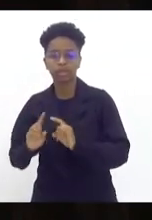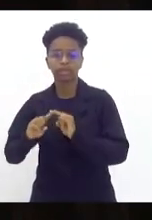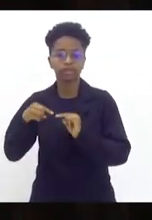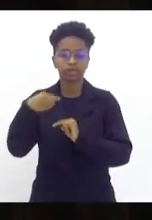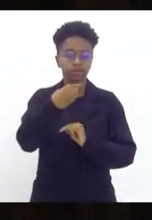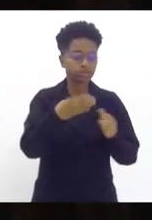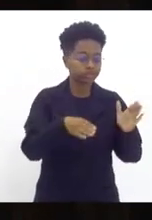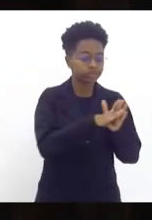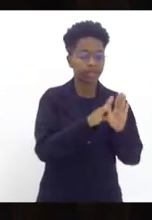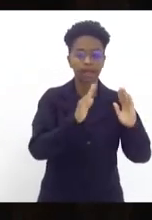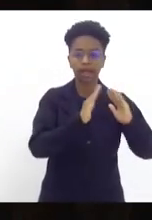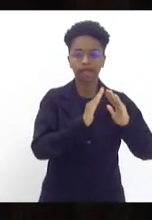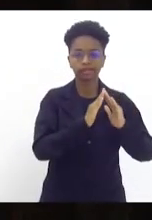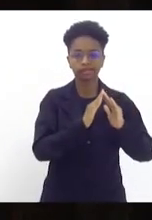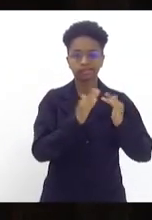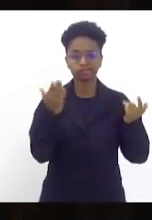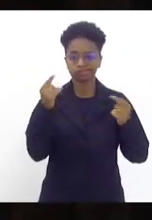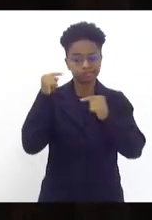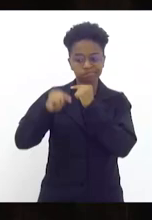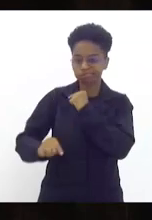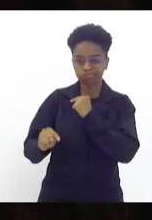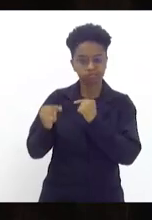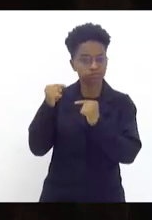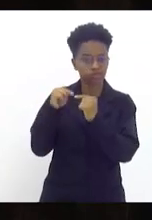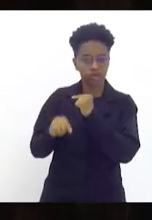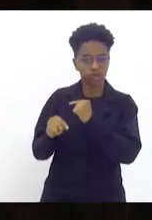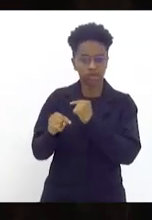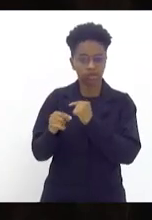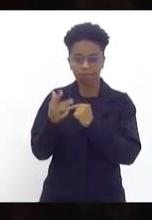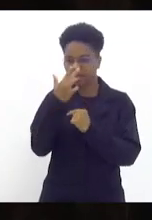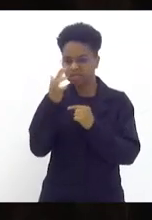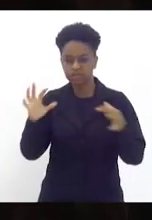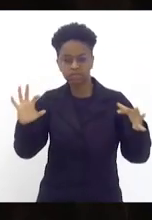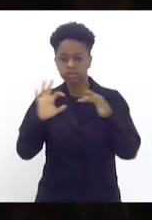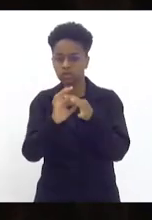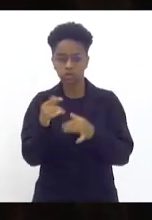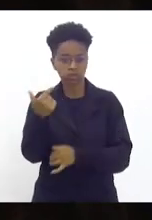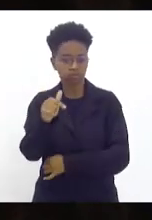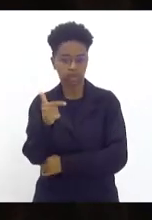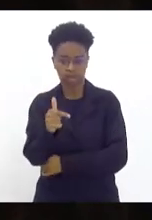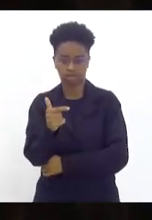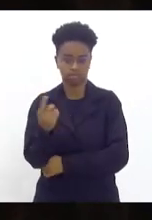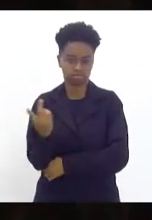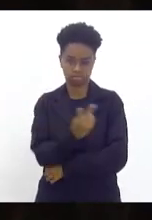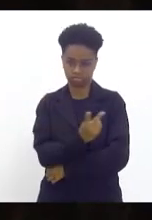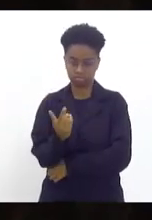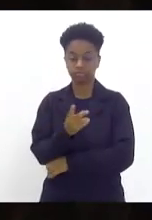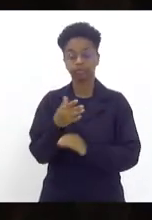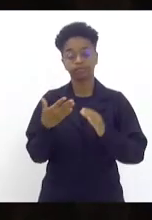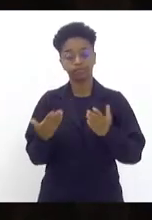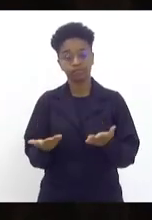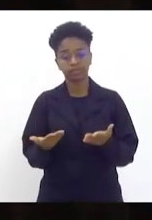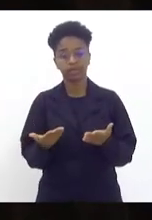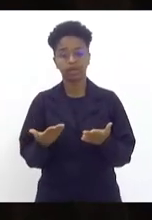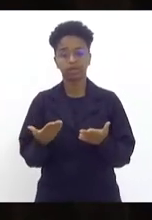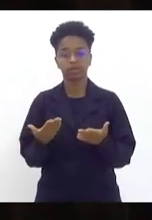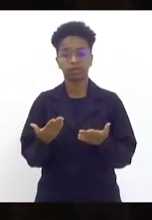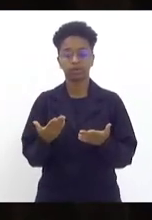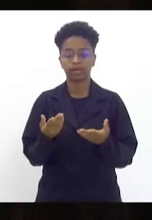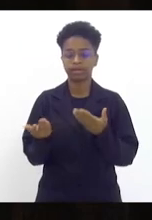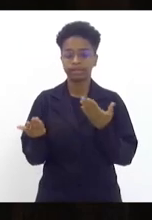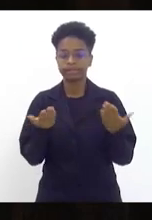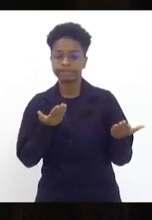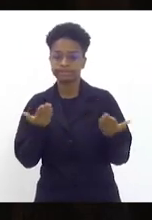na família, e não consegue assimilar, não consegue ligar aquelas duas realidades. E isso vai fazendo vai tornando